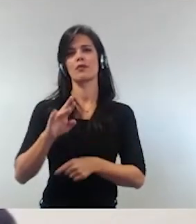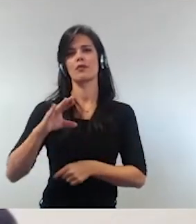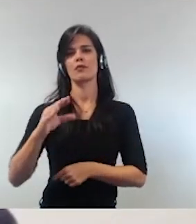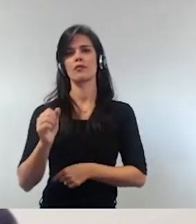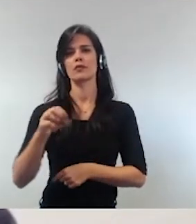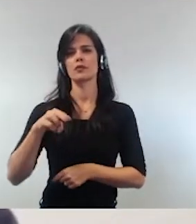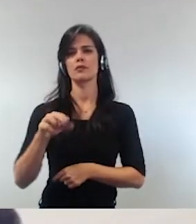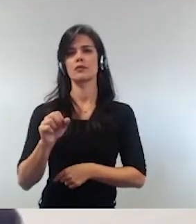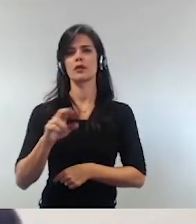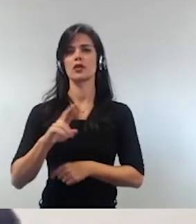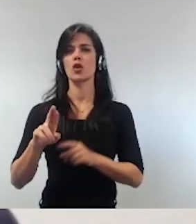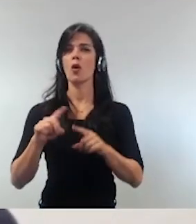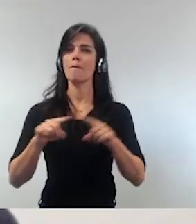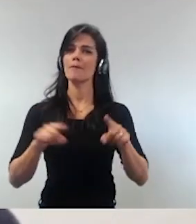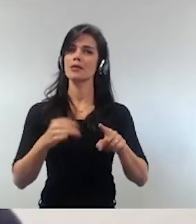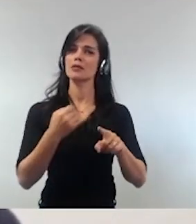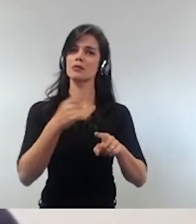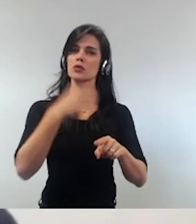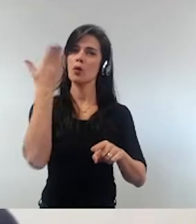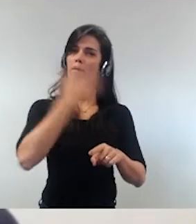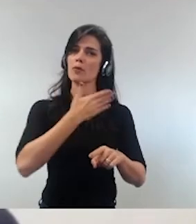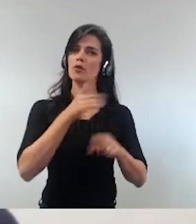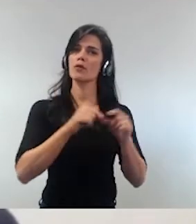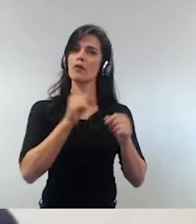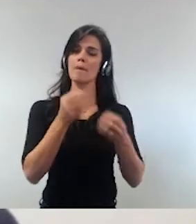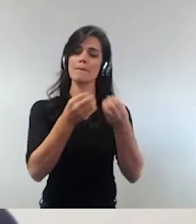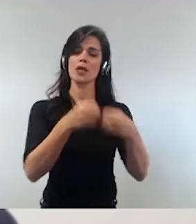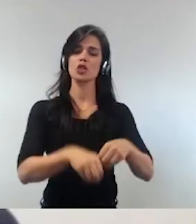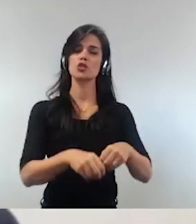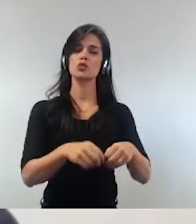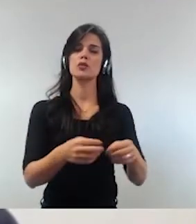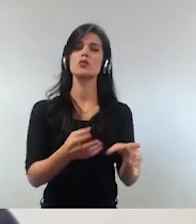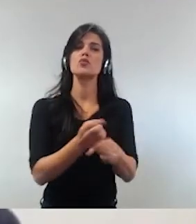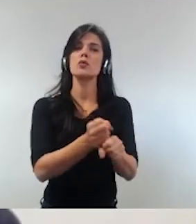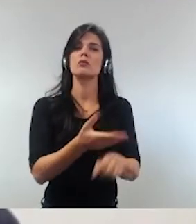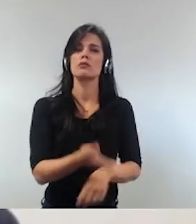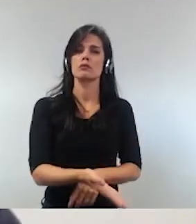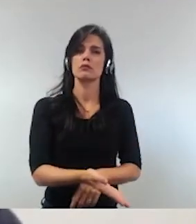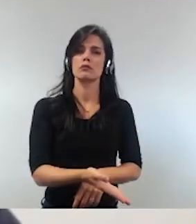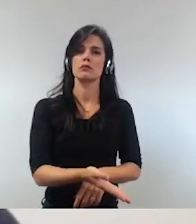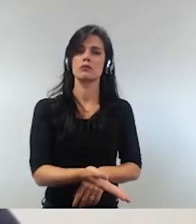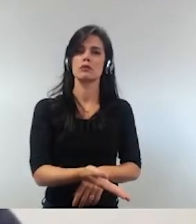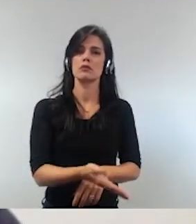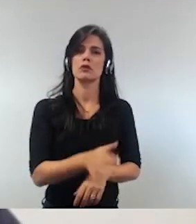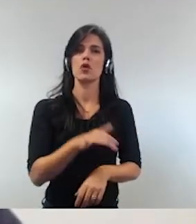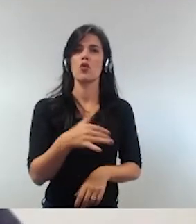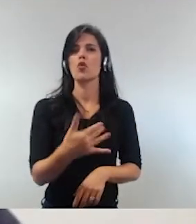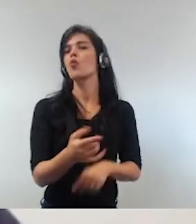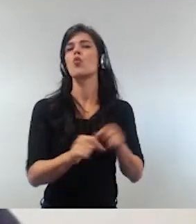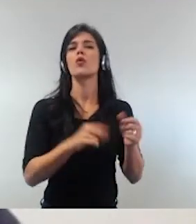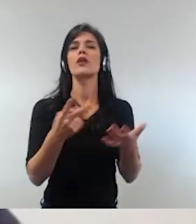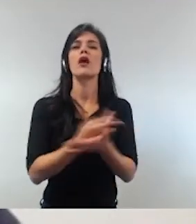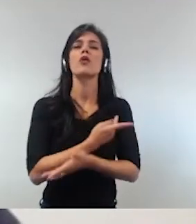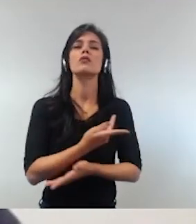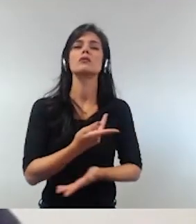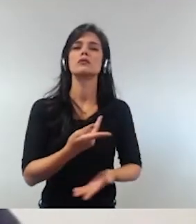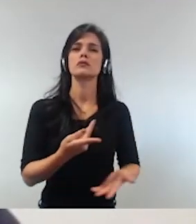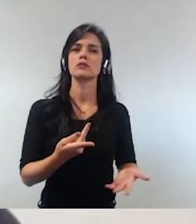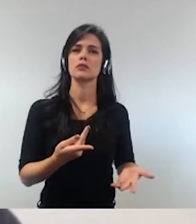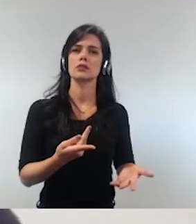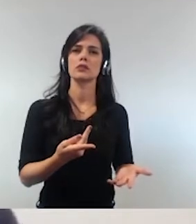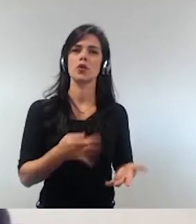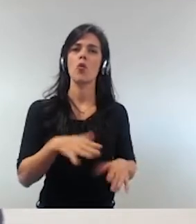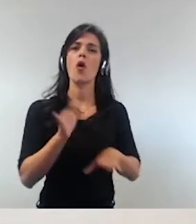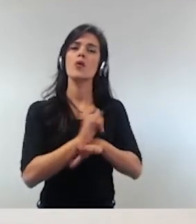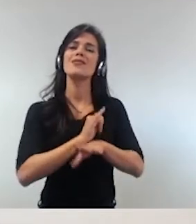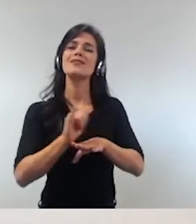precisamos comprovar a extensão dos danos e, mais do que ainda, quais foram as medidas que